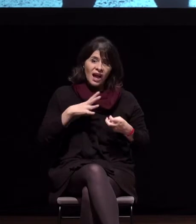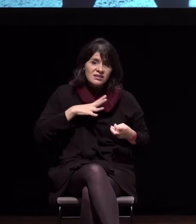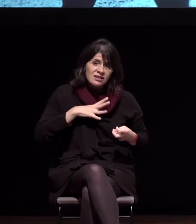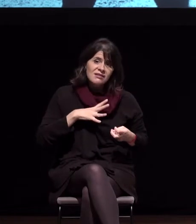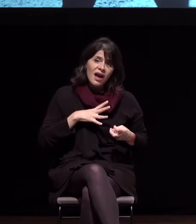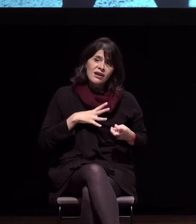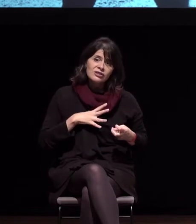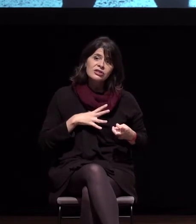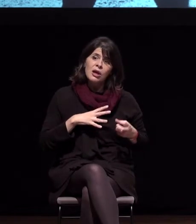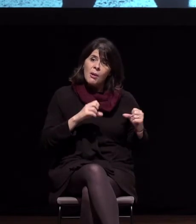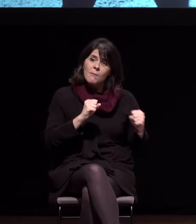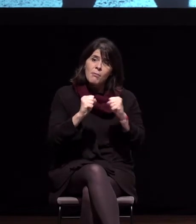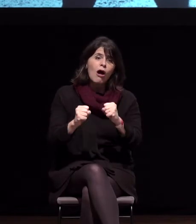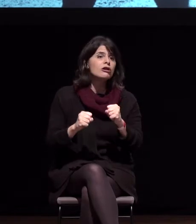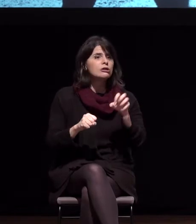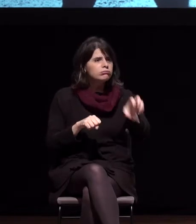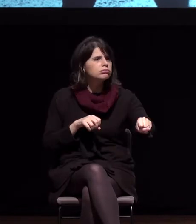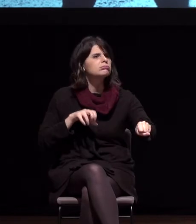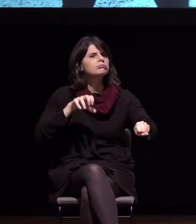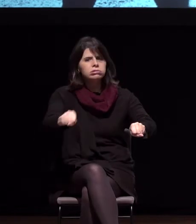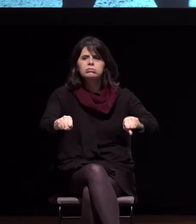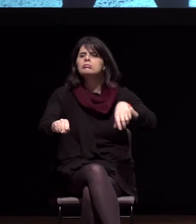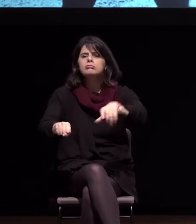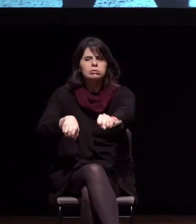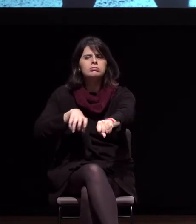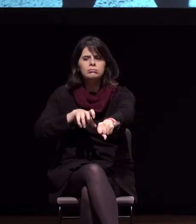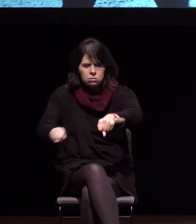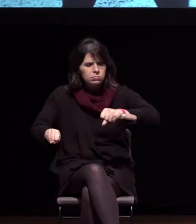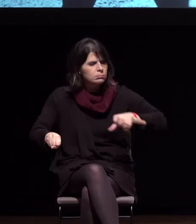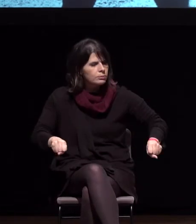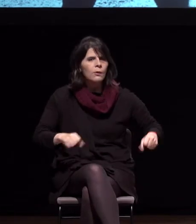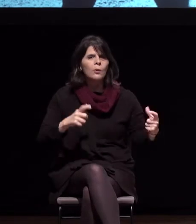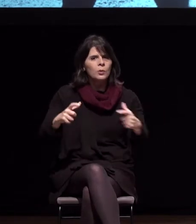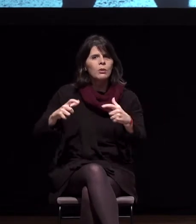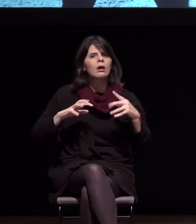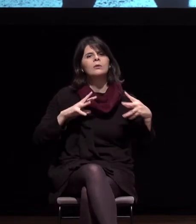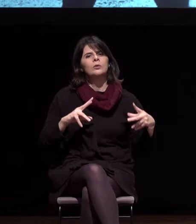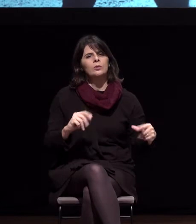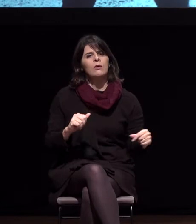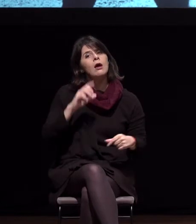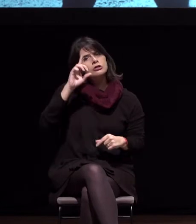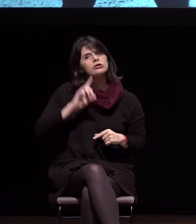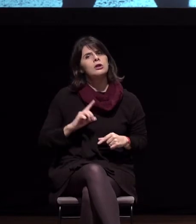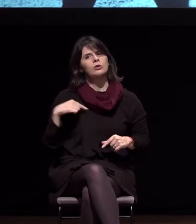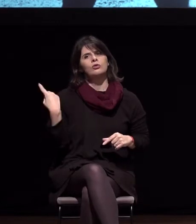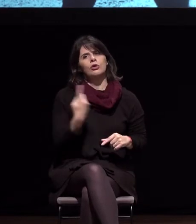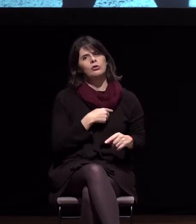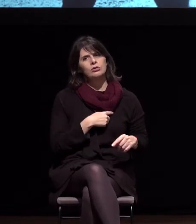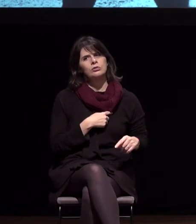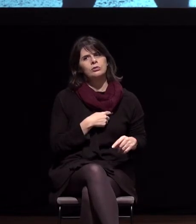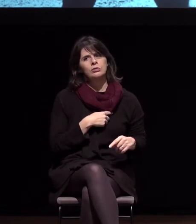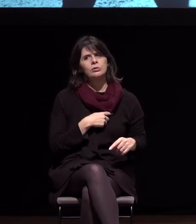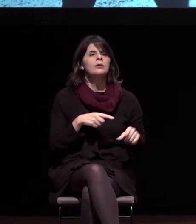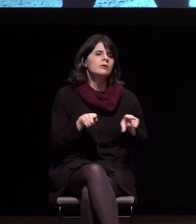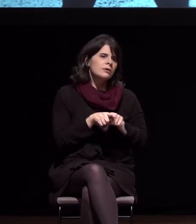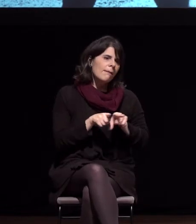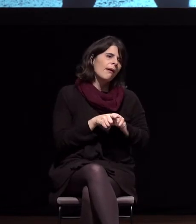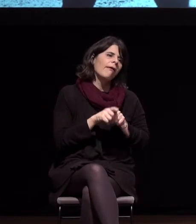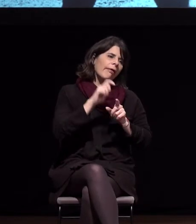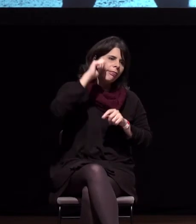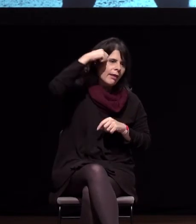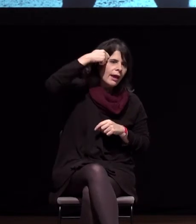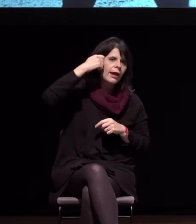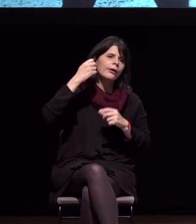pessoas começarem a ocuparem os lugares, todos os lugares. Também é direito nosso. É direito do negro, do indígena,